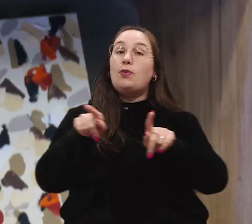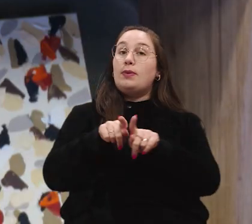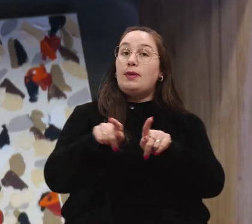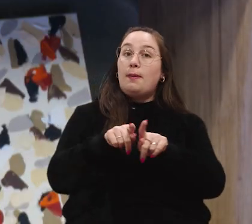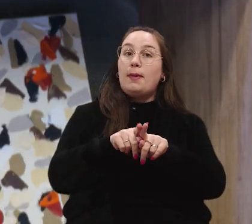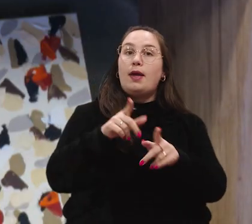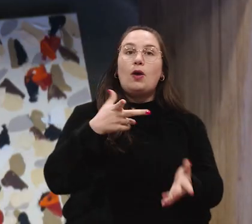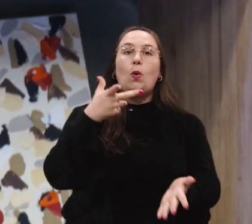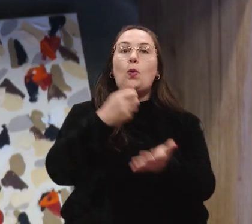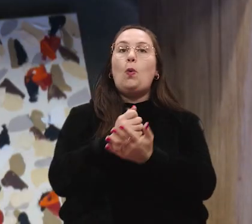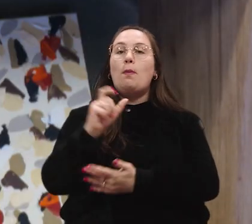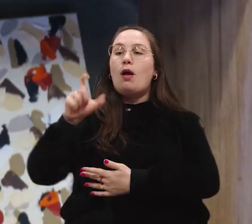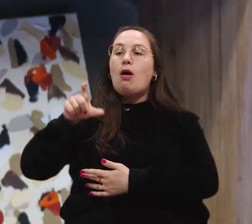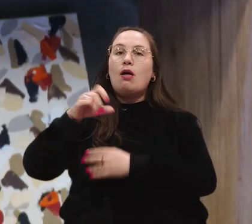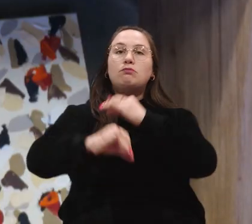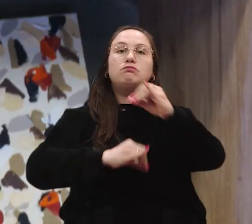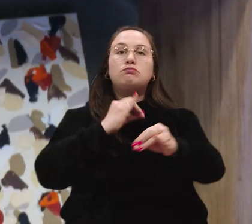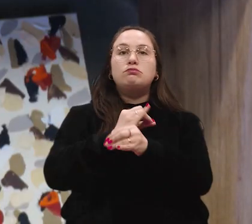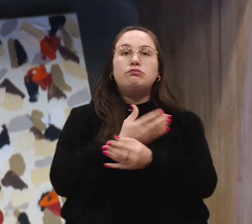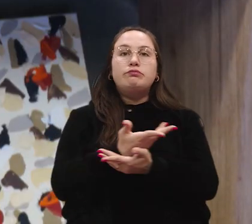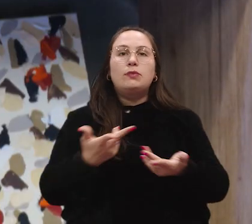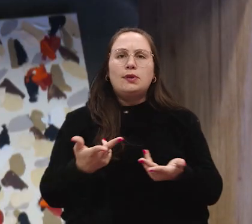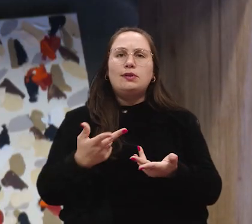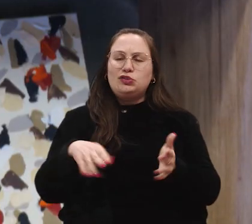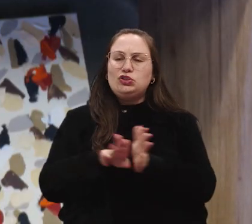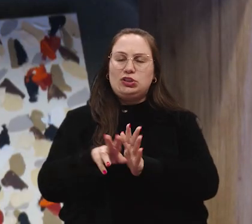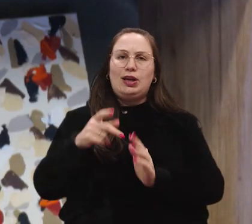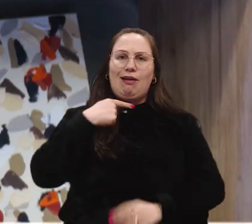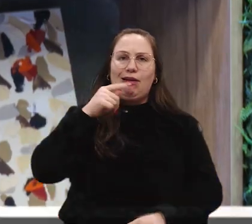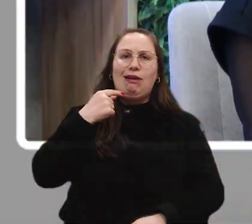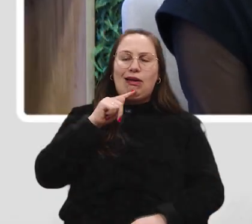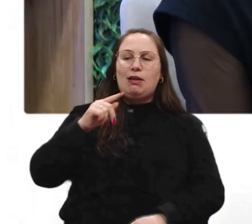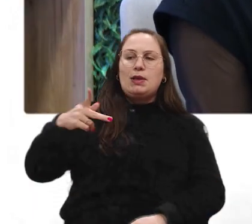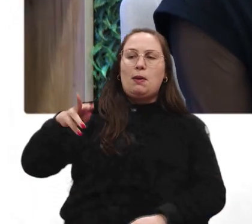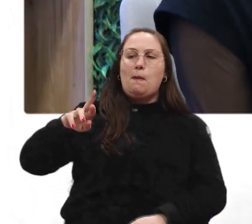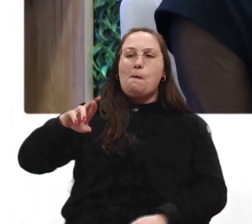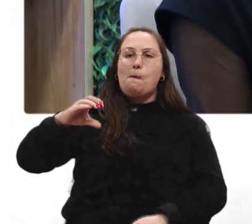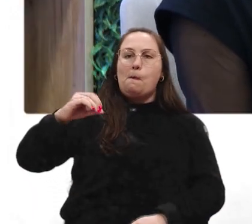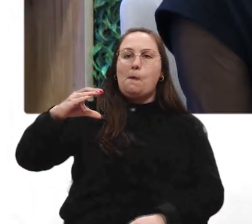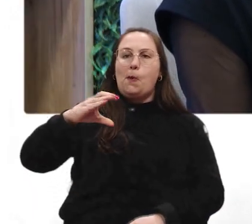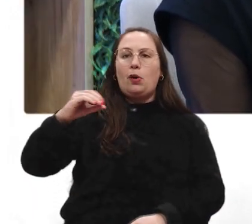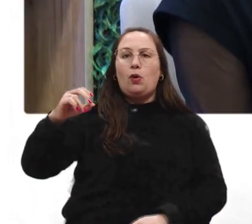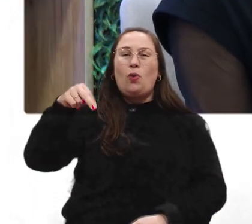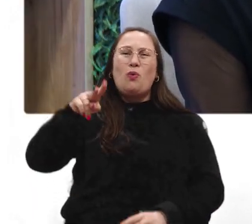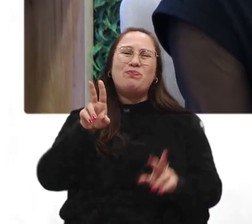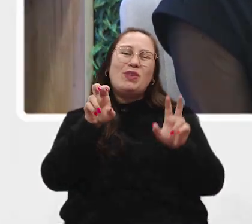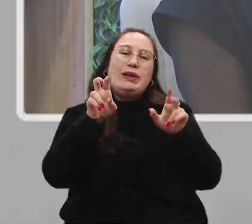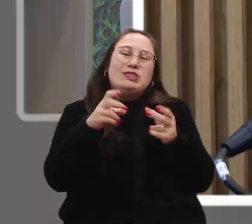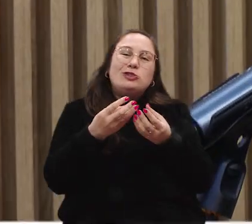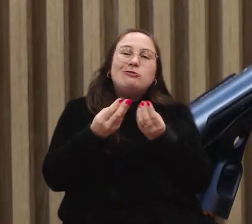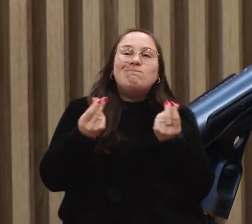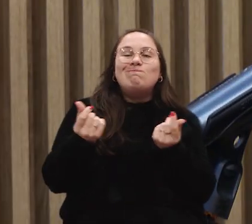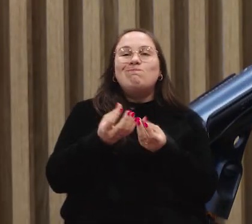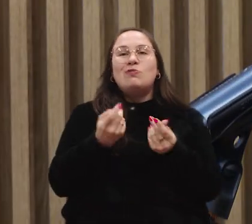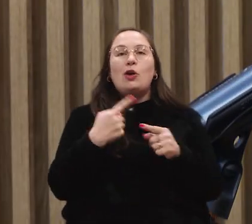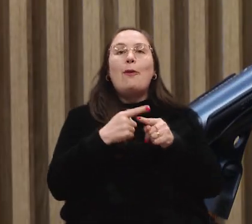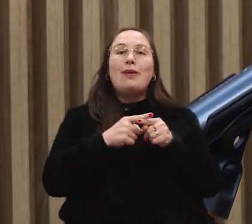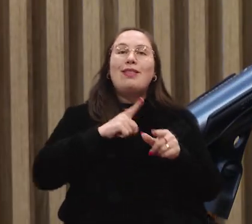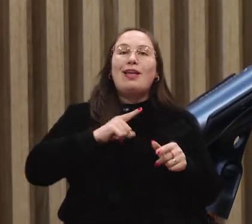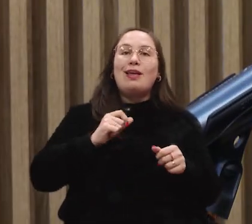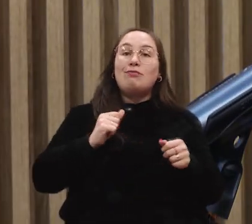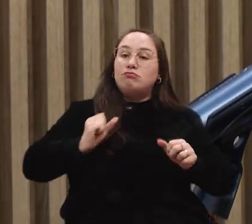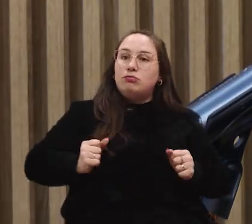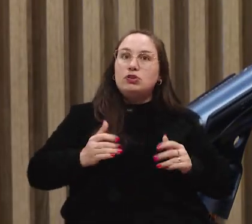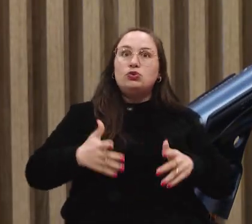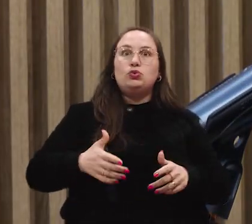ou até mesmo comprar um plano online, chega alguma coisa assim para vocês também? Olha, é um assunto um pouco delicado e a gente até não tem uma